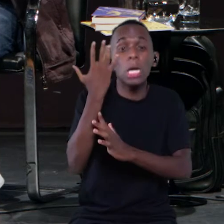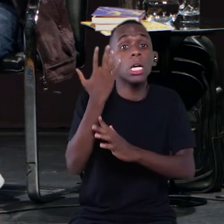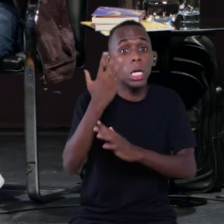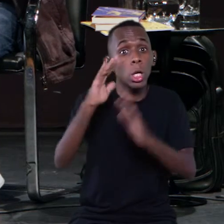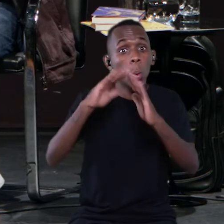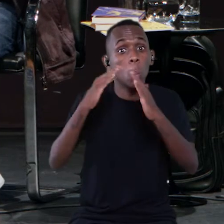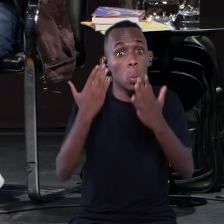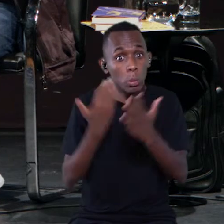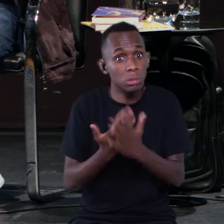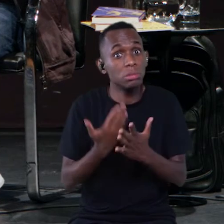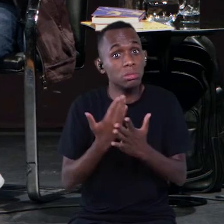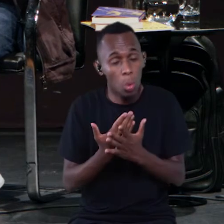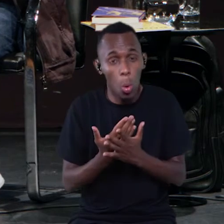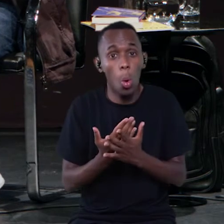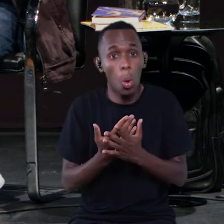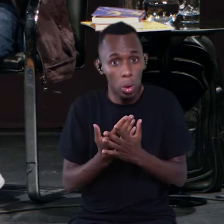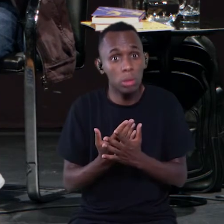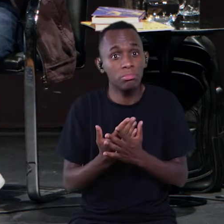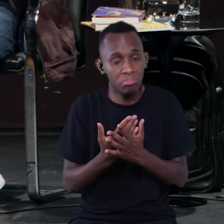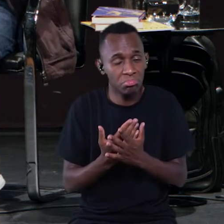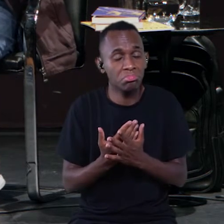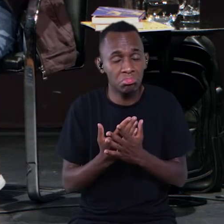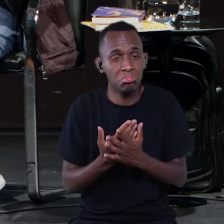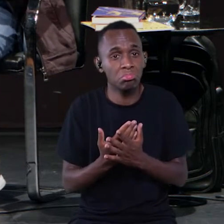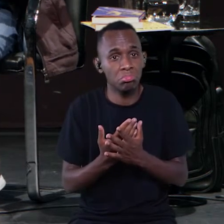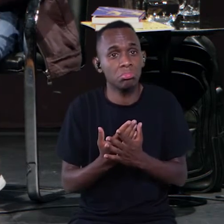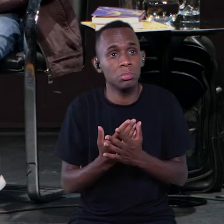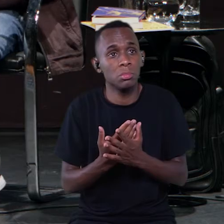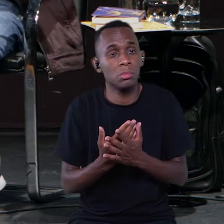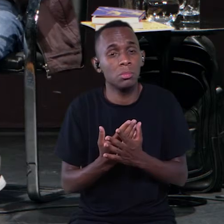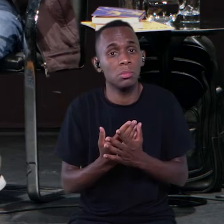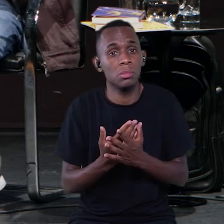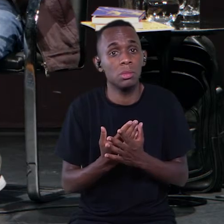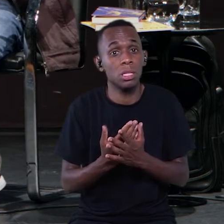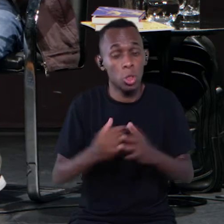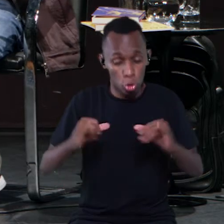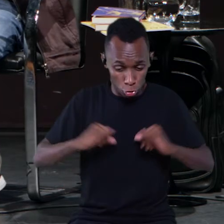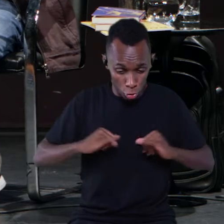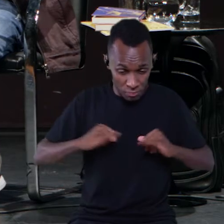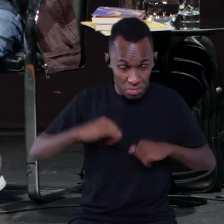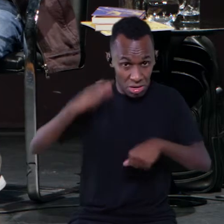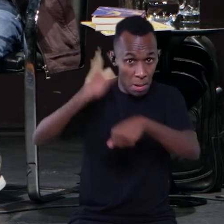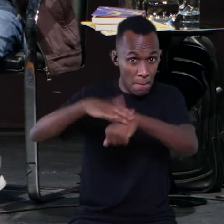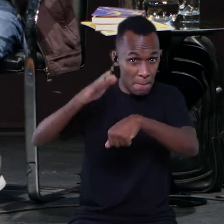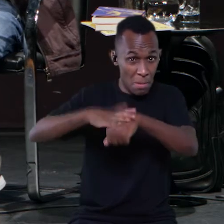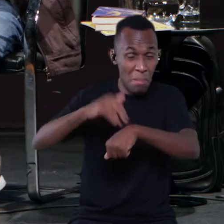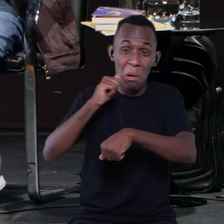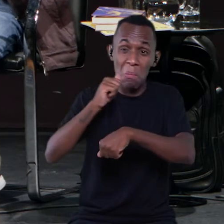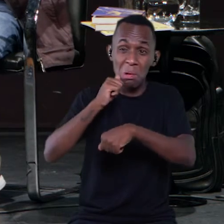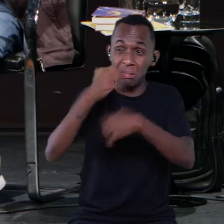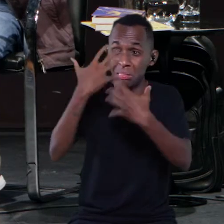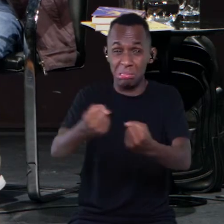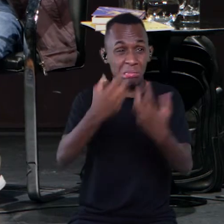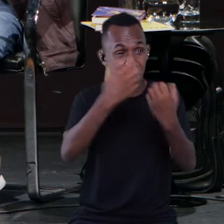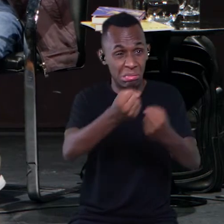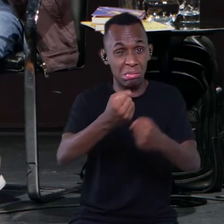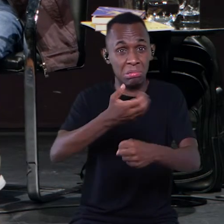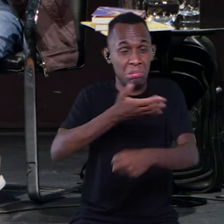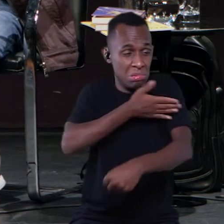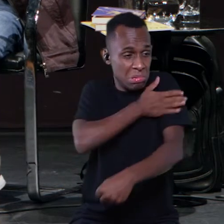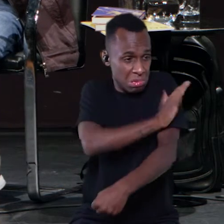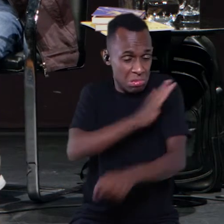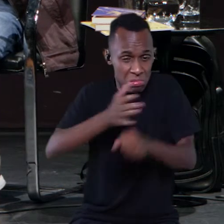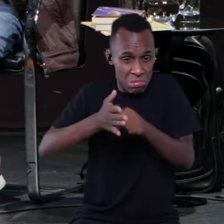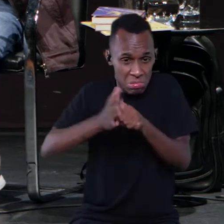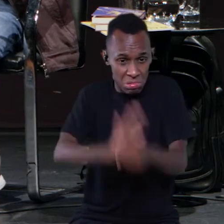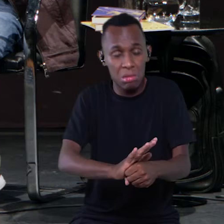escola muito à frente do seu tempo. Então, ao lado do próprio sofrimento pessoal que ela teve, de rejeição por questão racial, questão